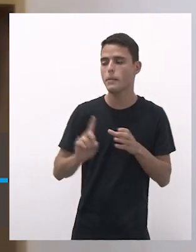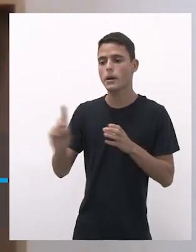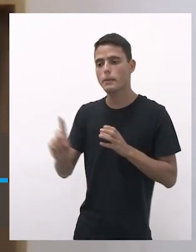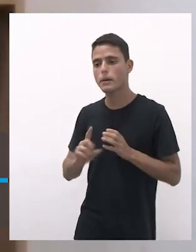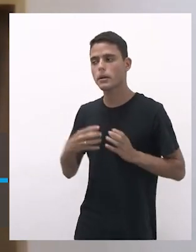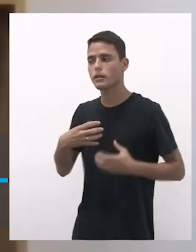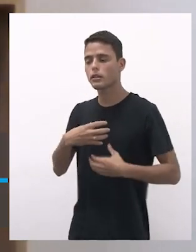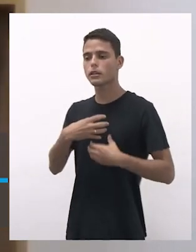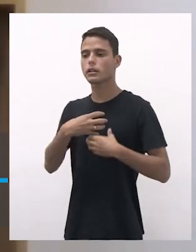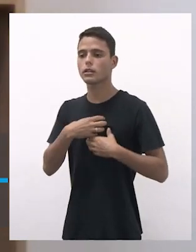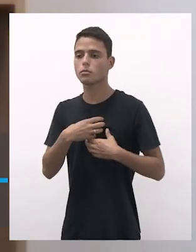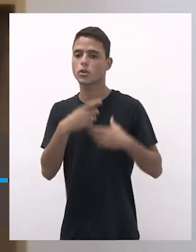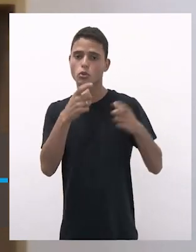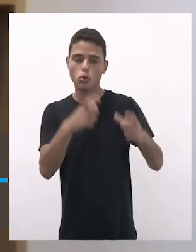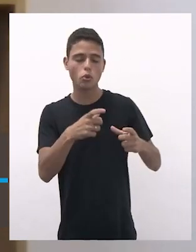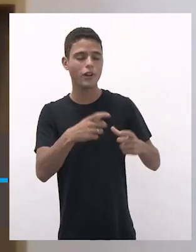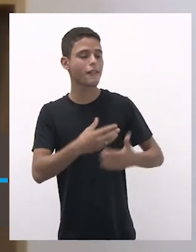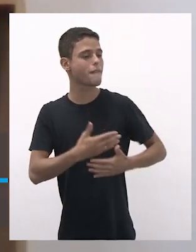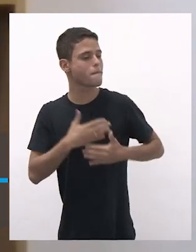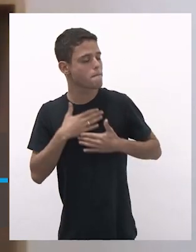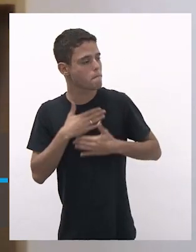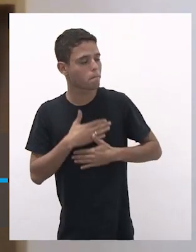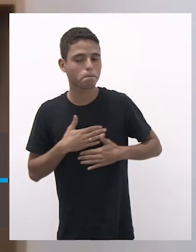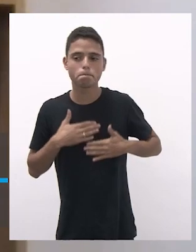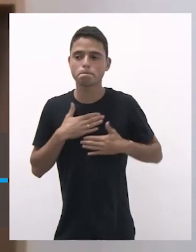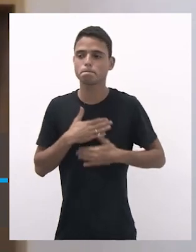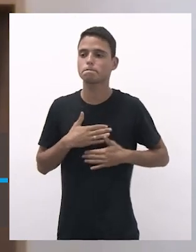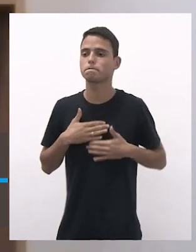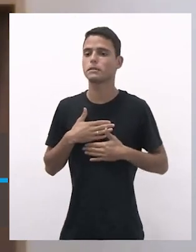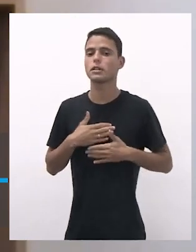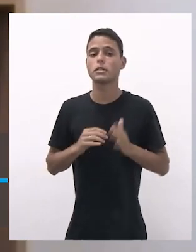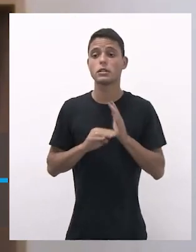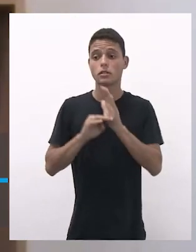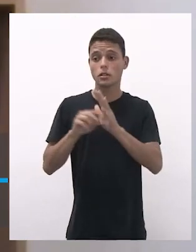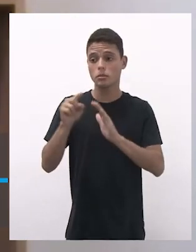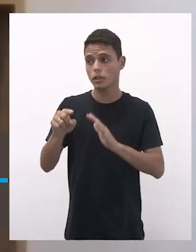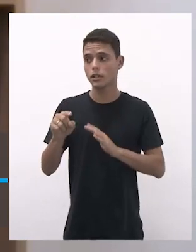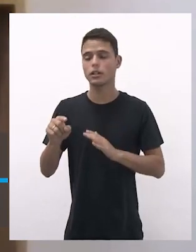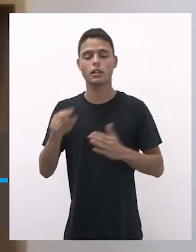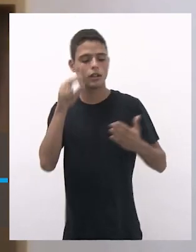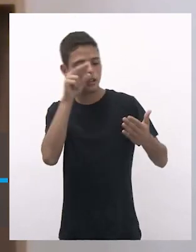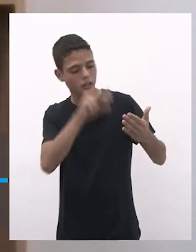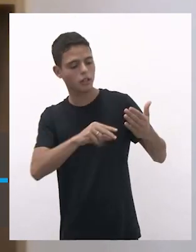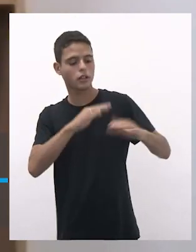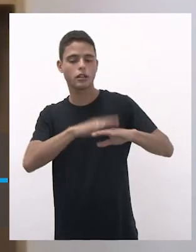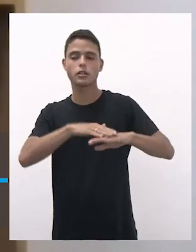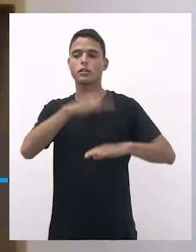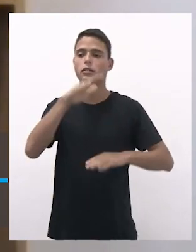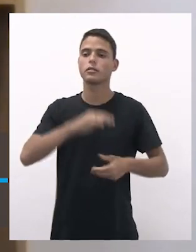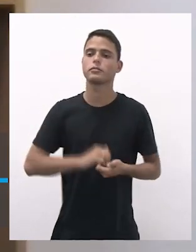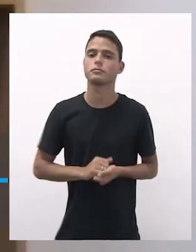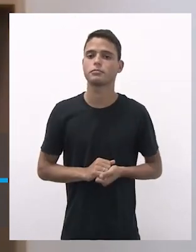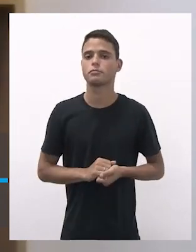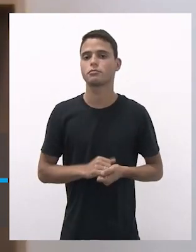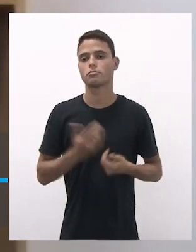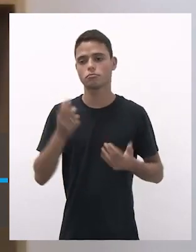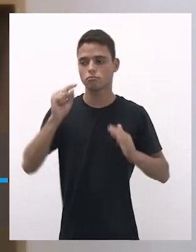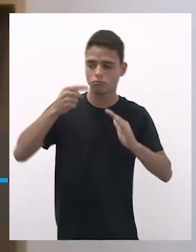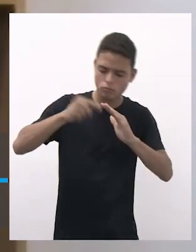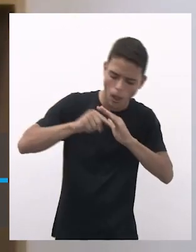se sentindo ambientado, isso naturalmente o leva a ler mais. E, obviamente,